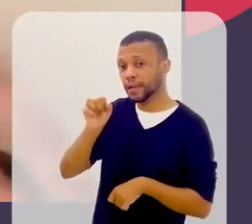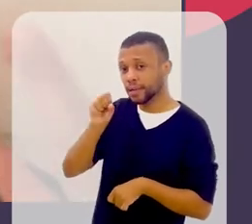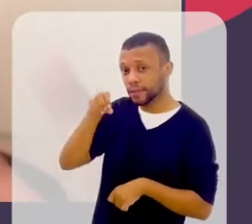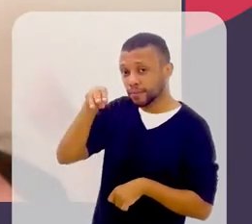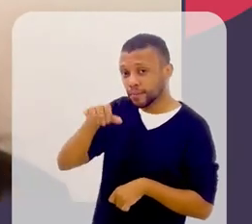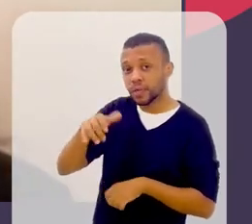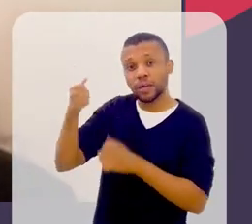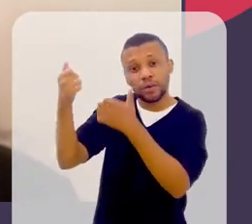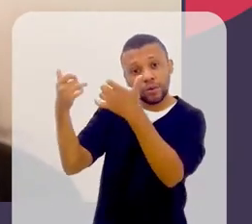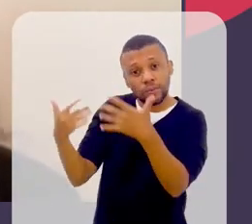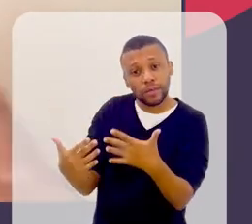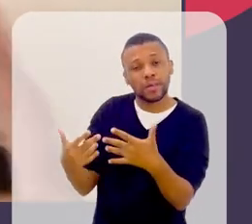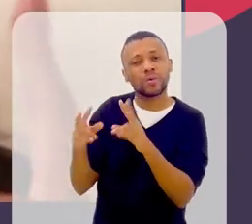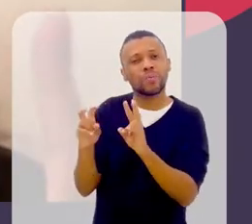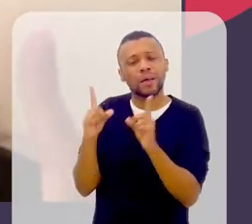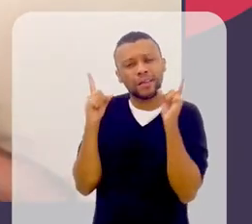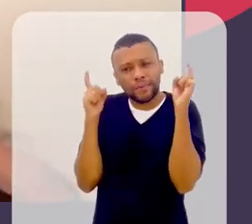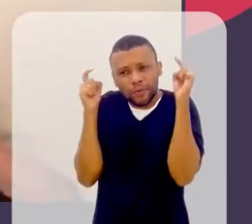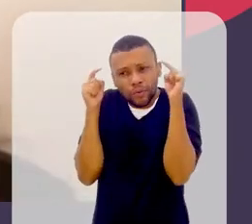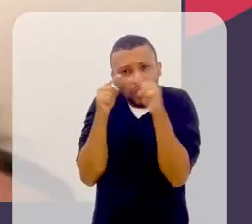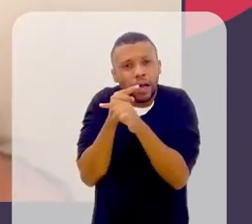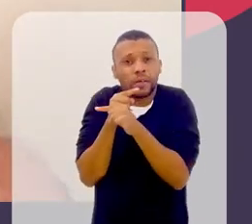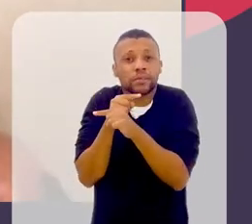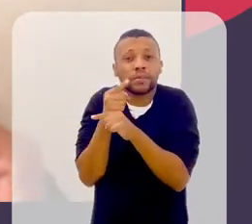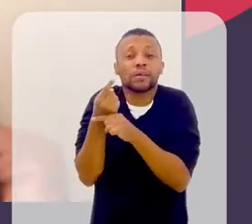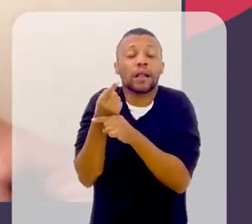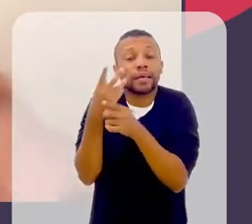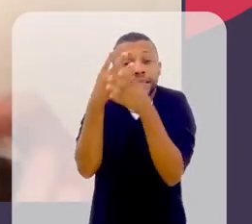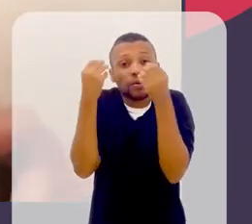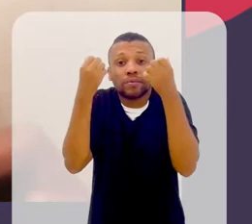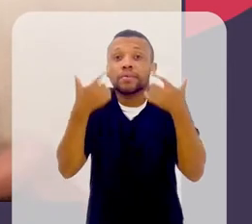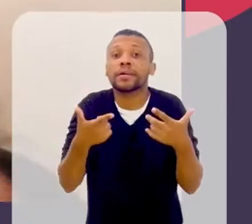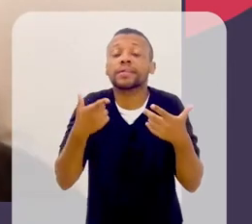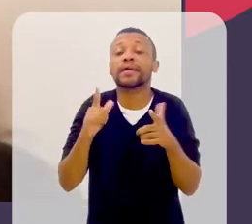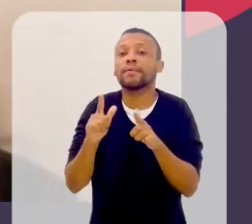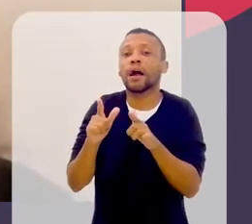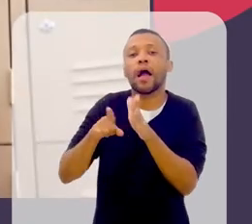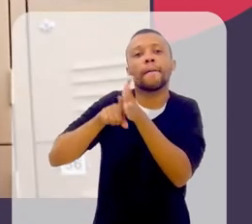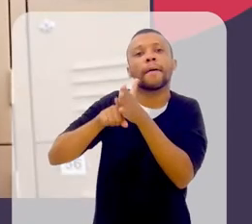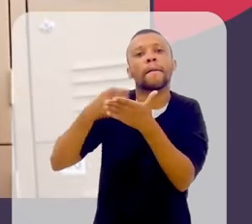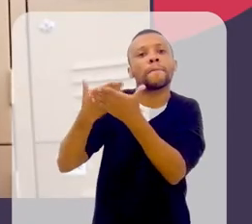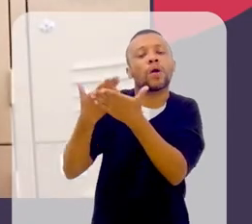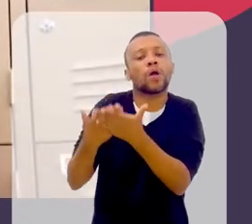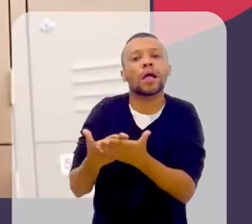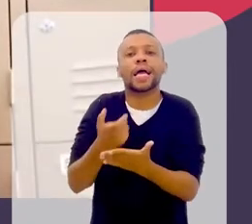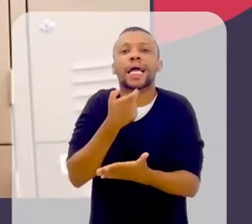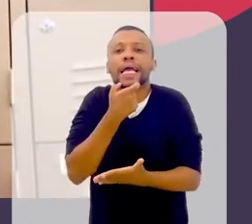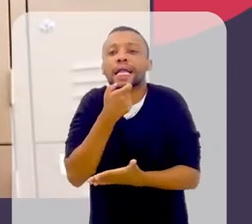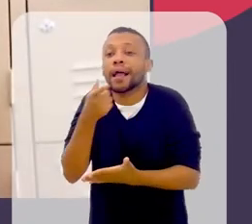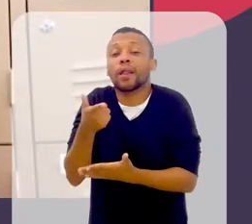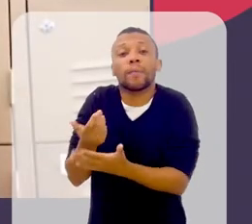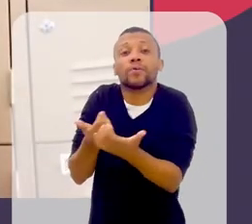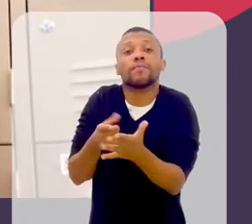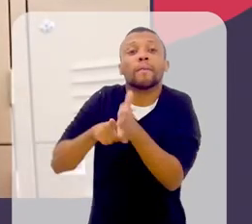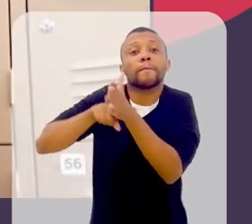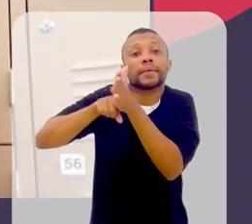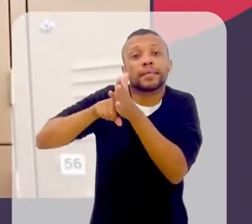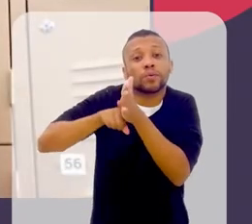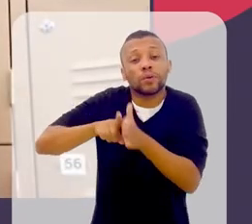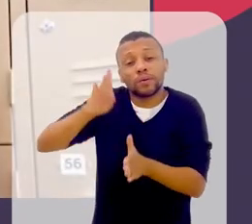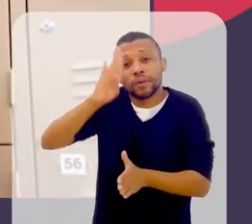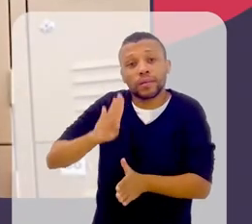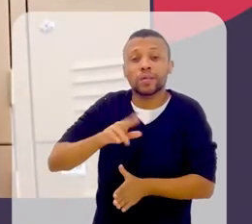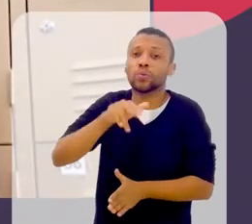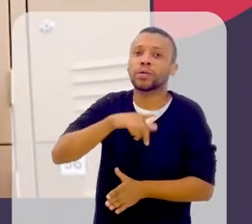das dificuldades, ela esqueceu de dizer que ela estava fazendo tudo isso em inglês, né? Então, assim, ela é uma jovem